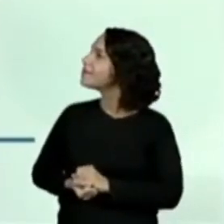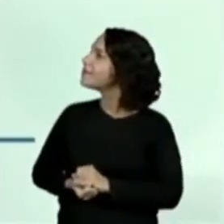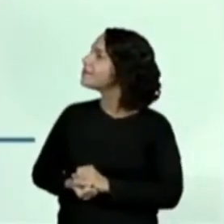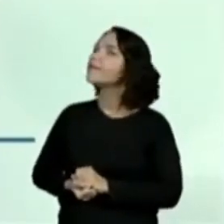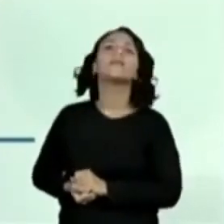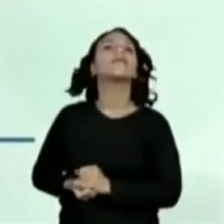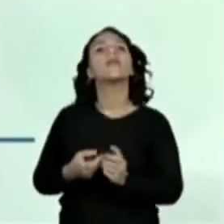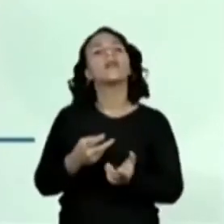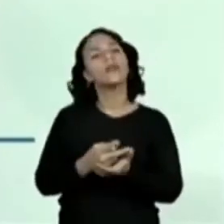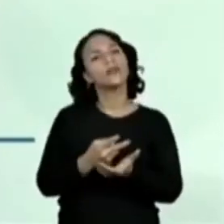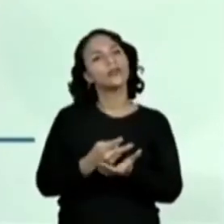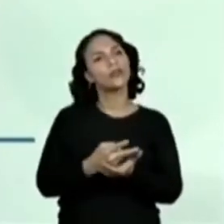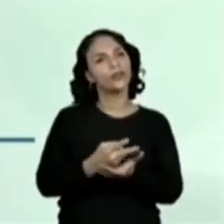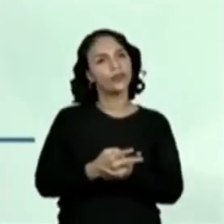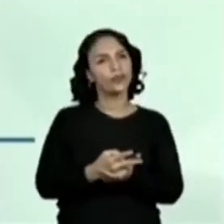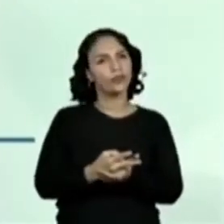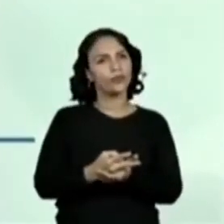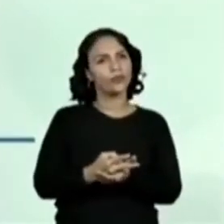continuará.